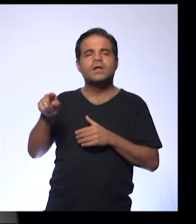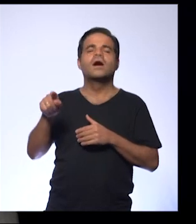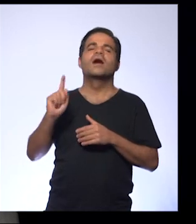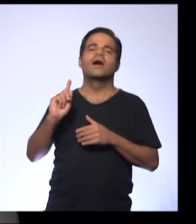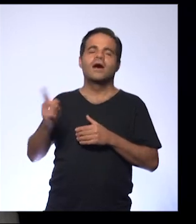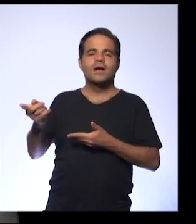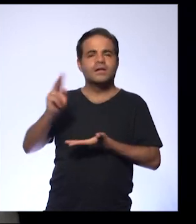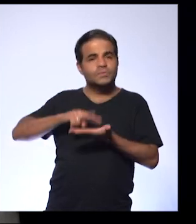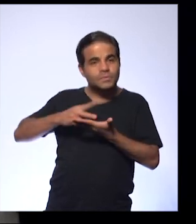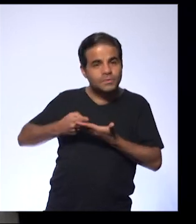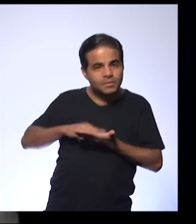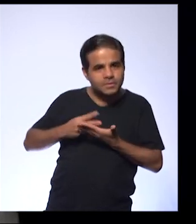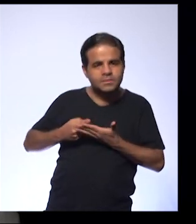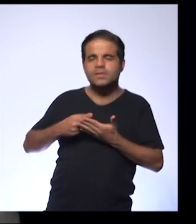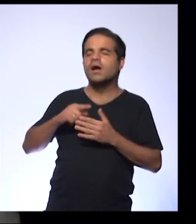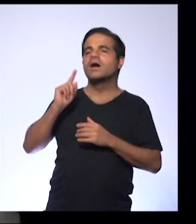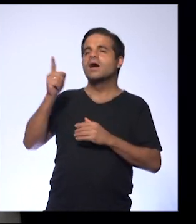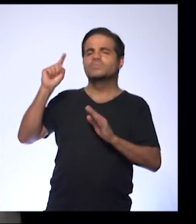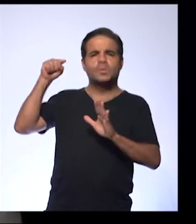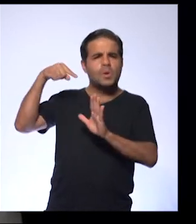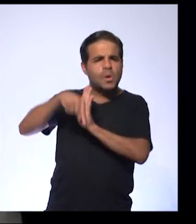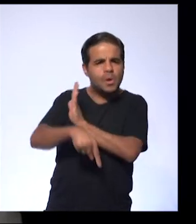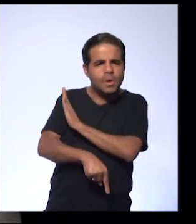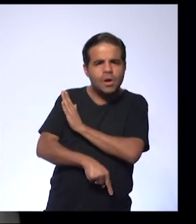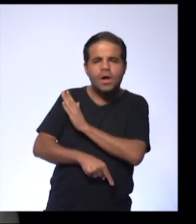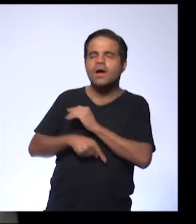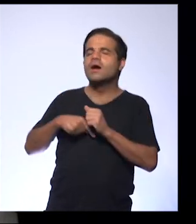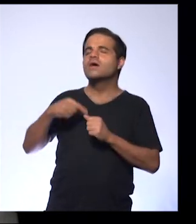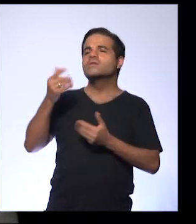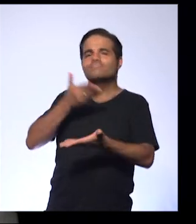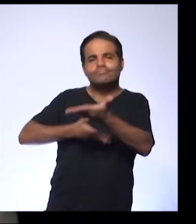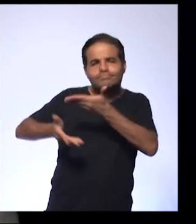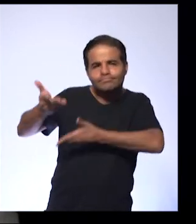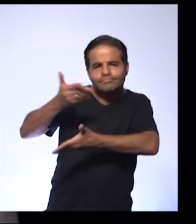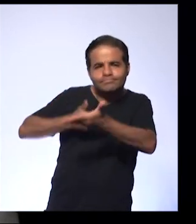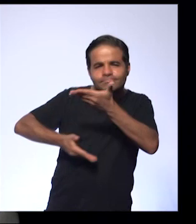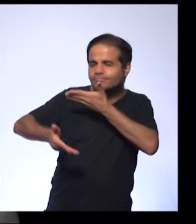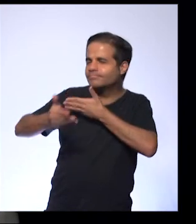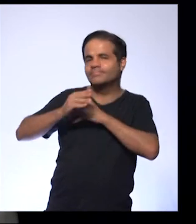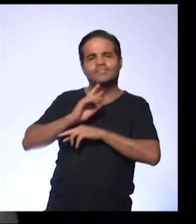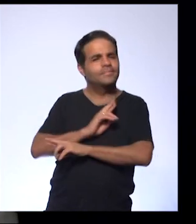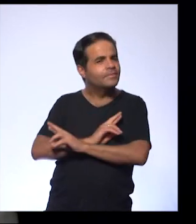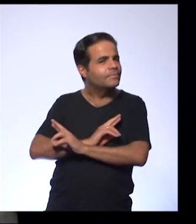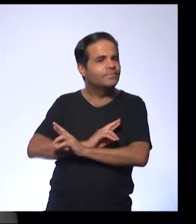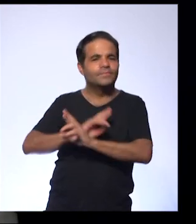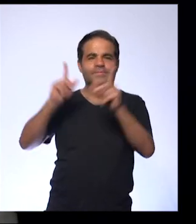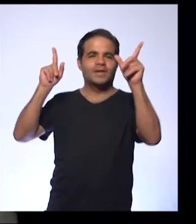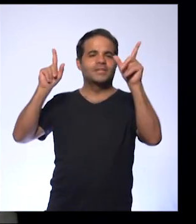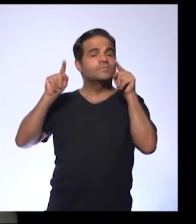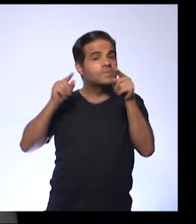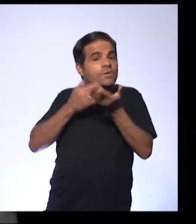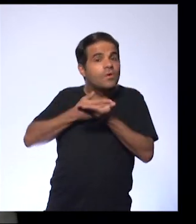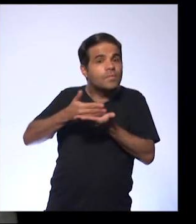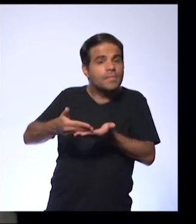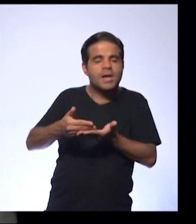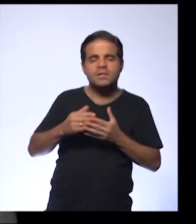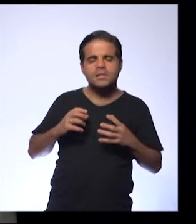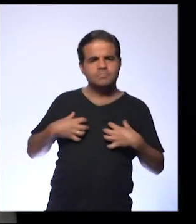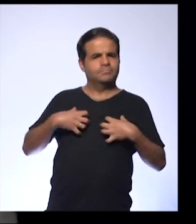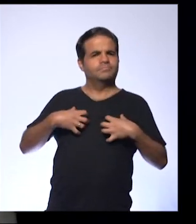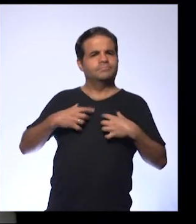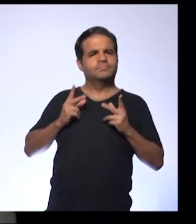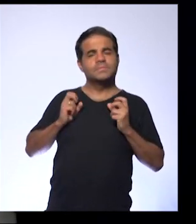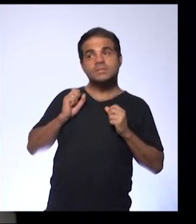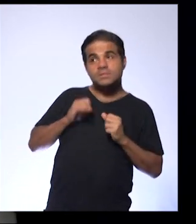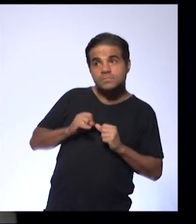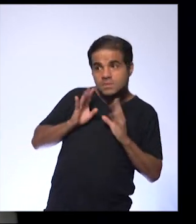sua interpretação, a profundidade com que você interage com essa pessoa é completamente diferente. Você começar a se flagrar se você